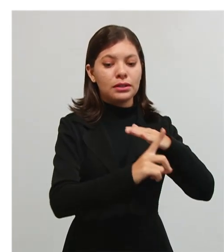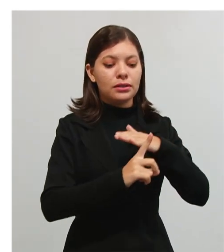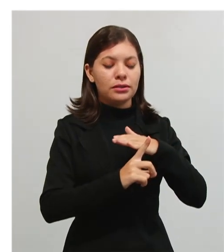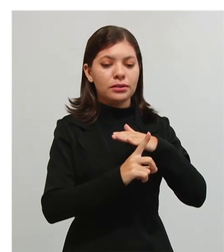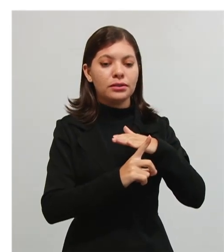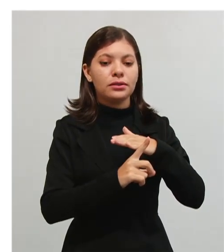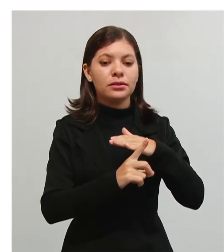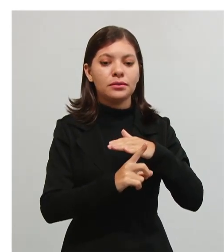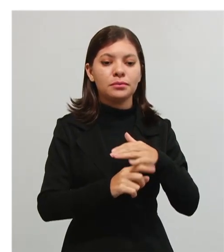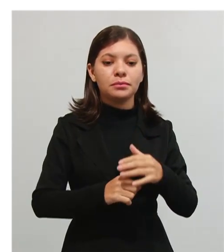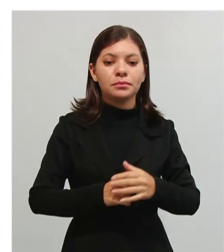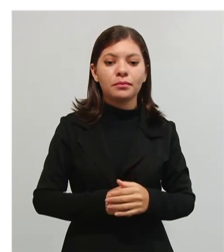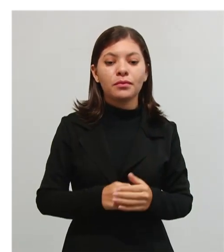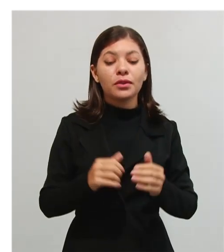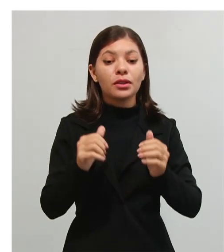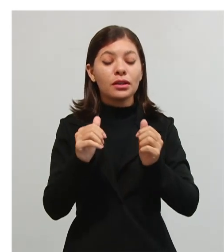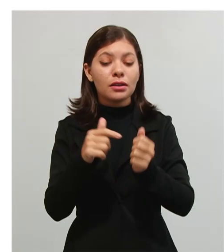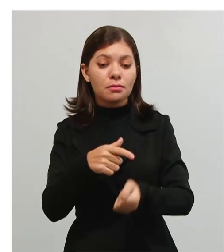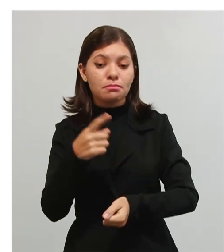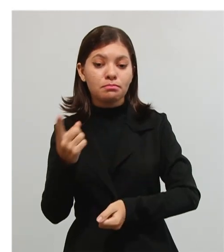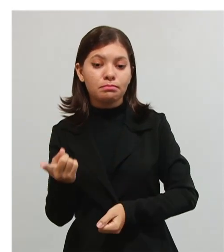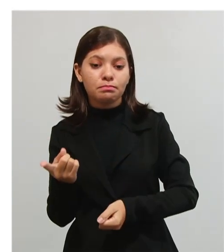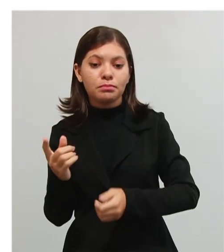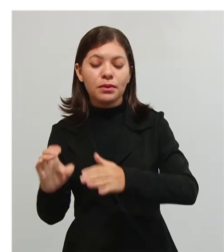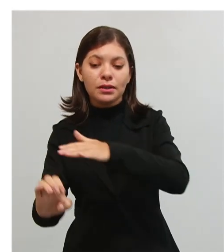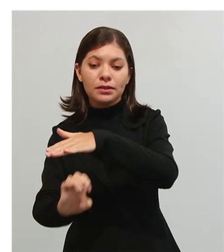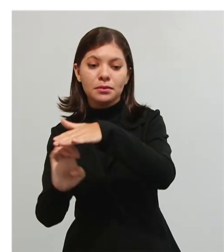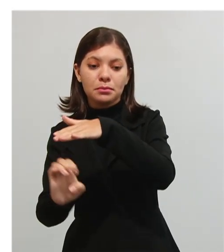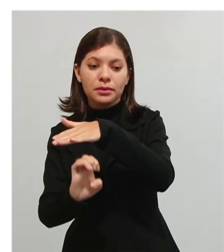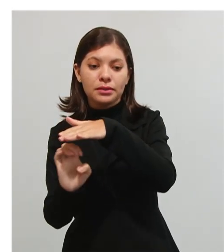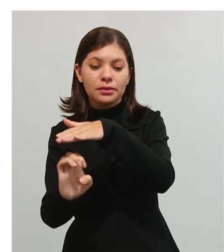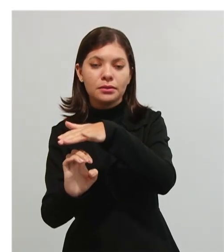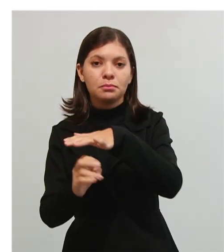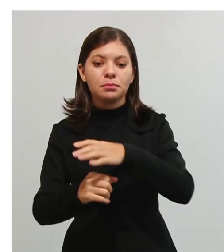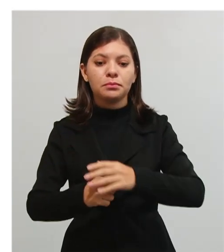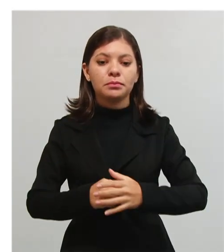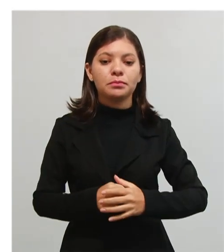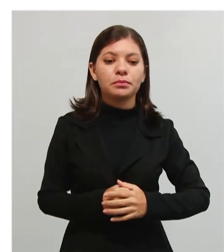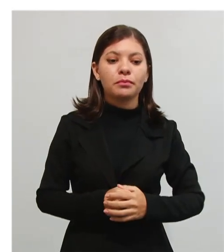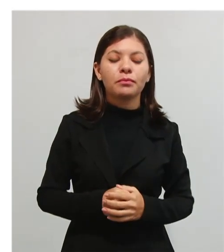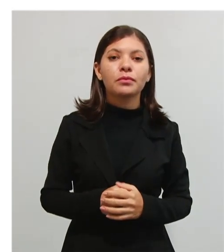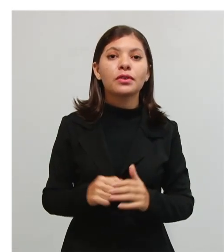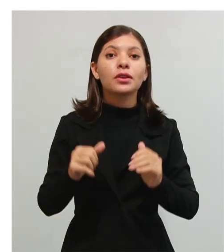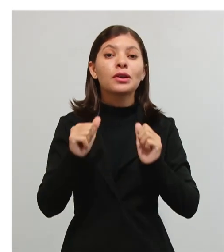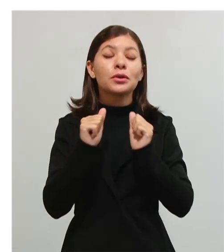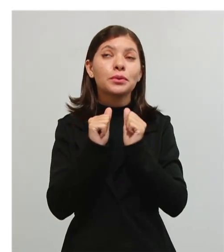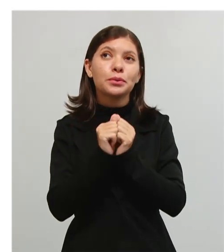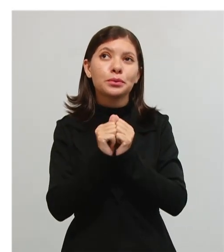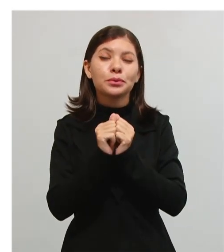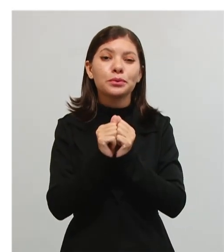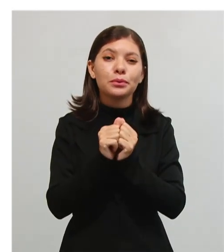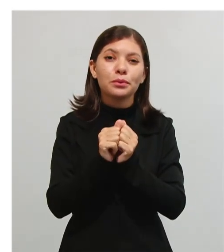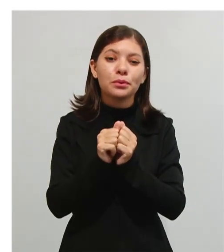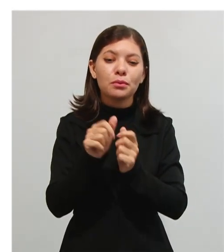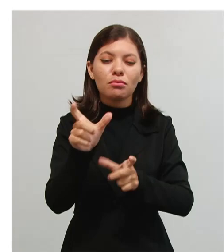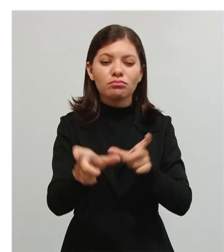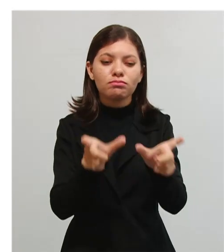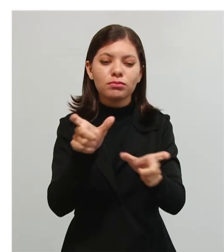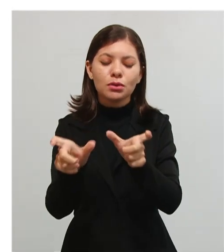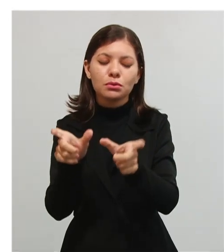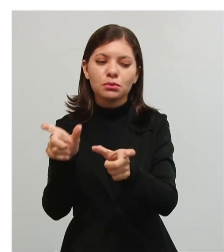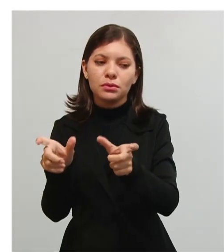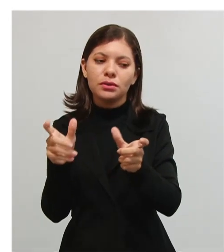os clientes, e os ofertados, empresas do recurso, eventualmente com a participação